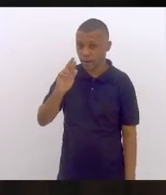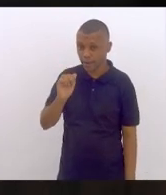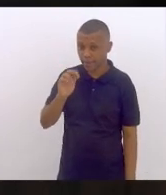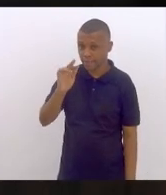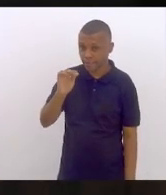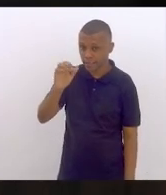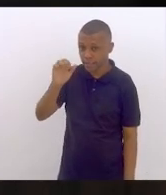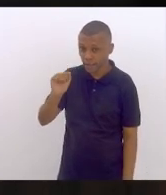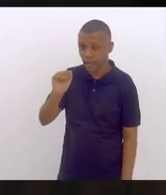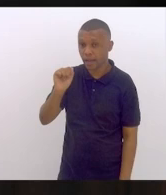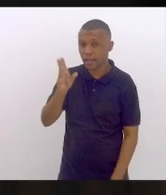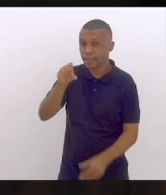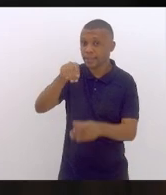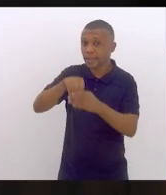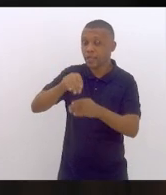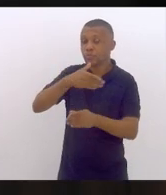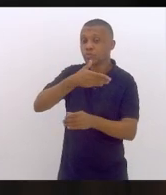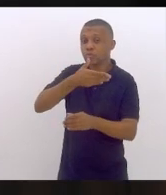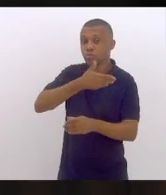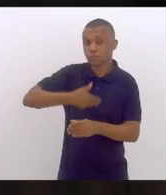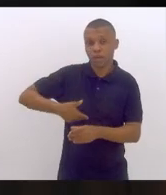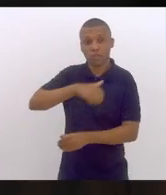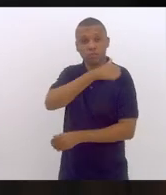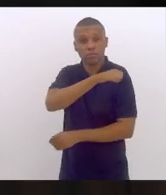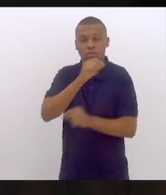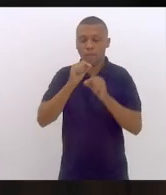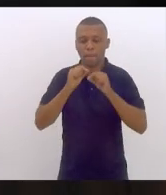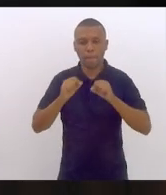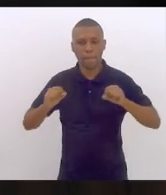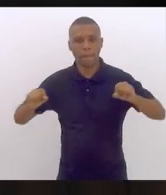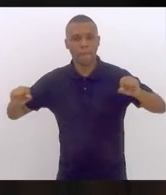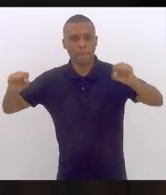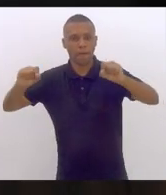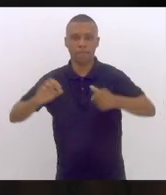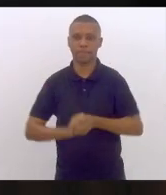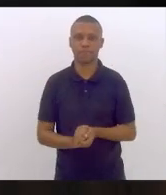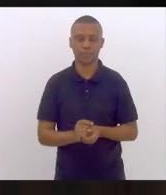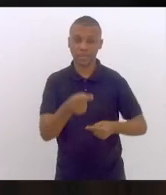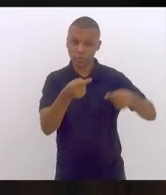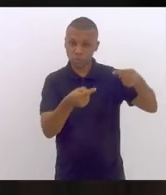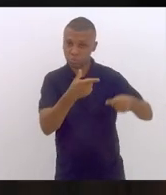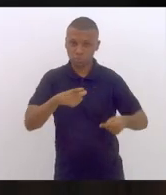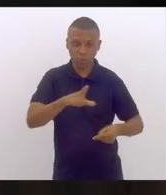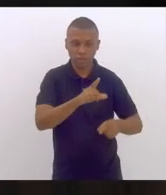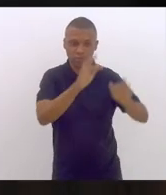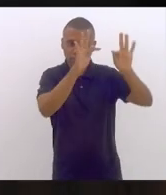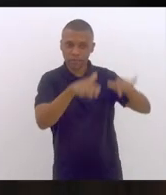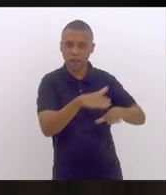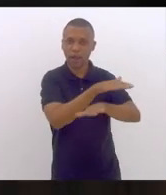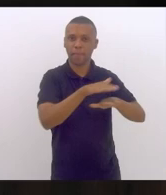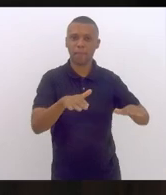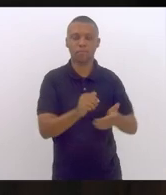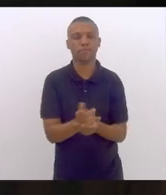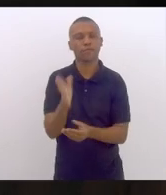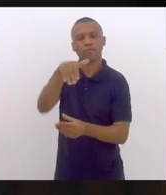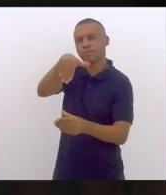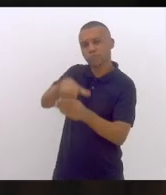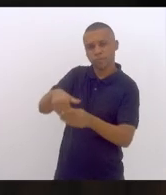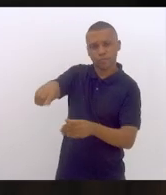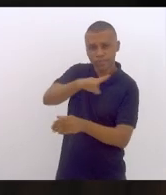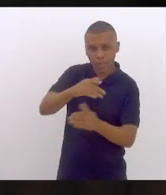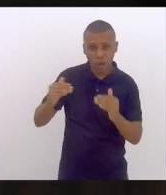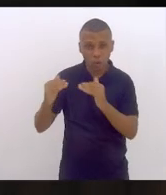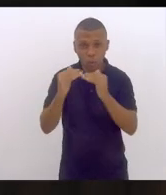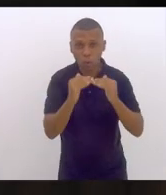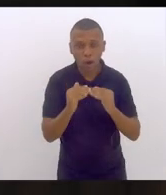no estado do Rio de Janeiro em discussão em votação senhores que aprovam